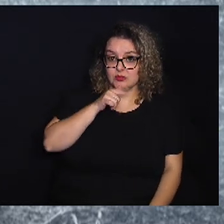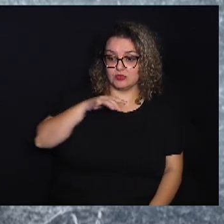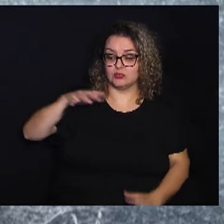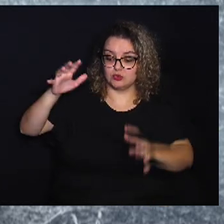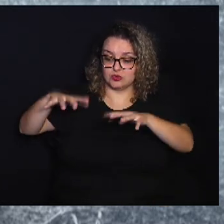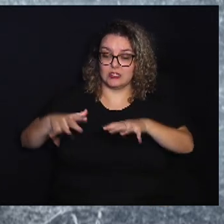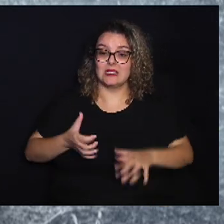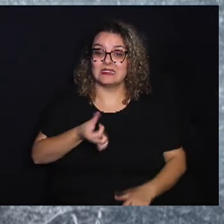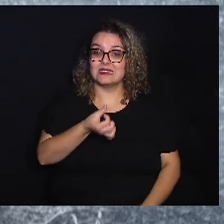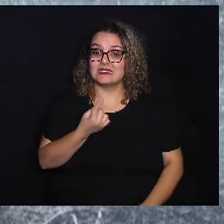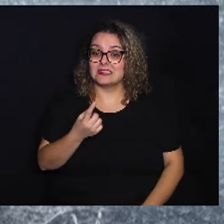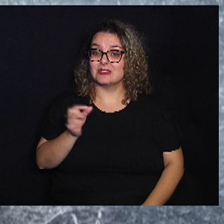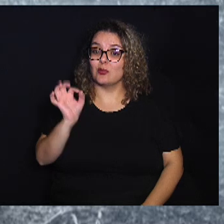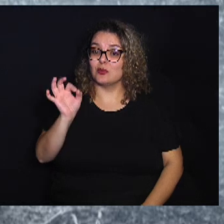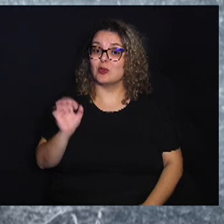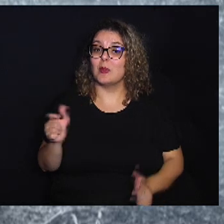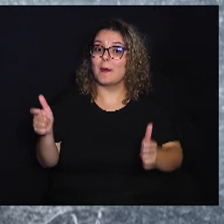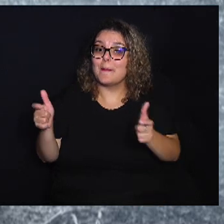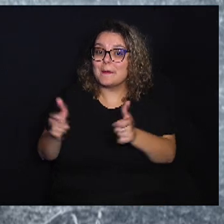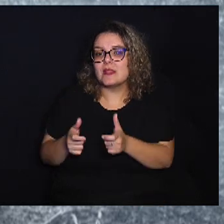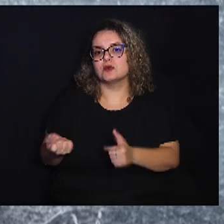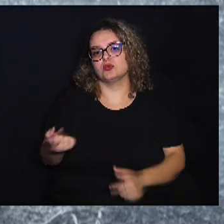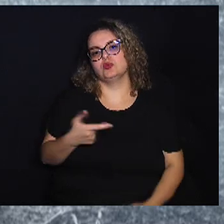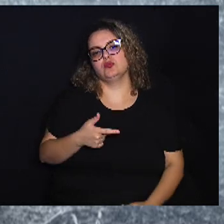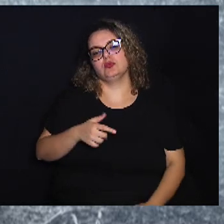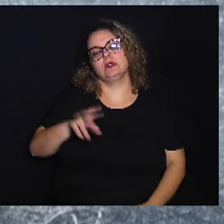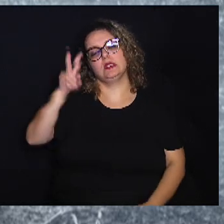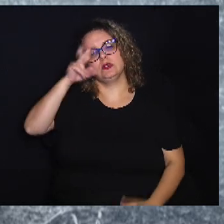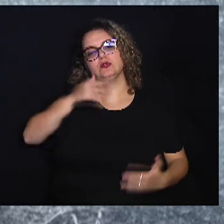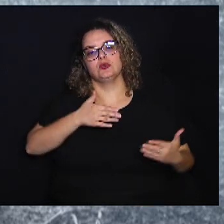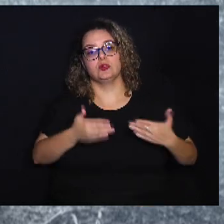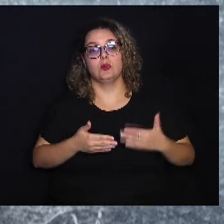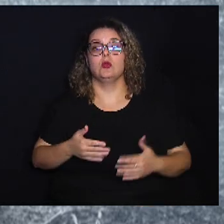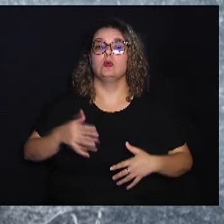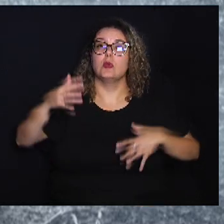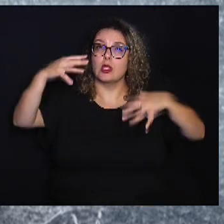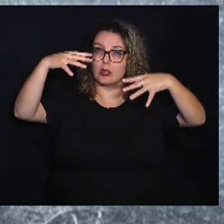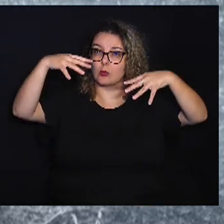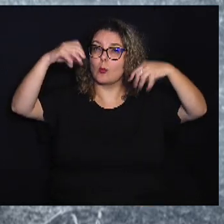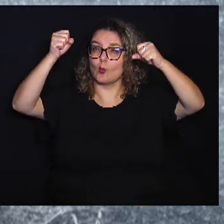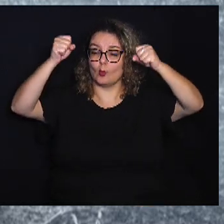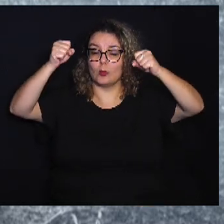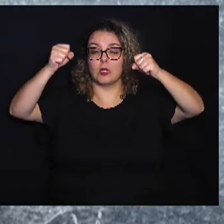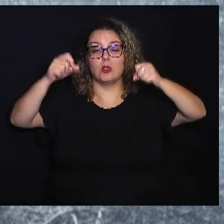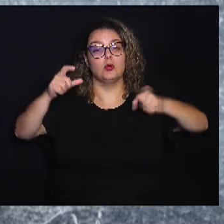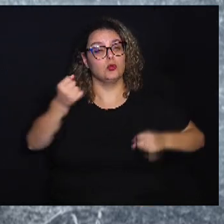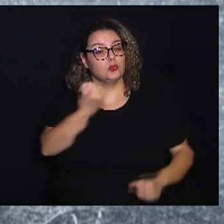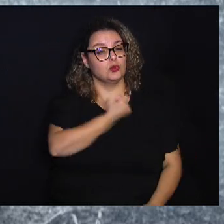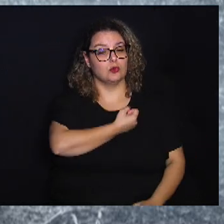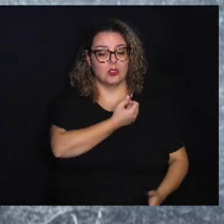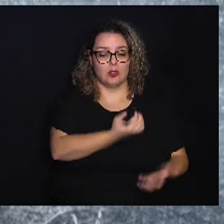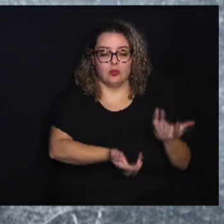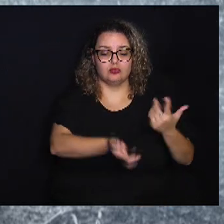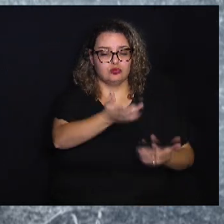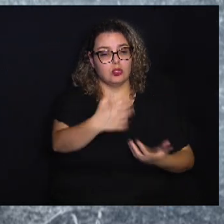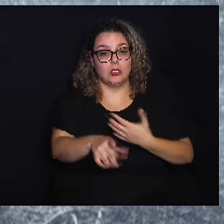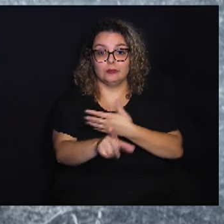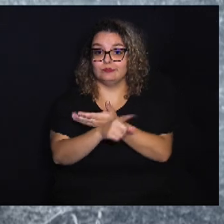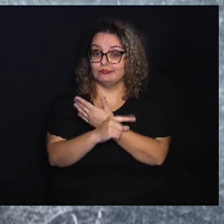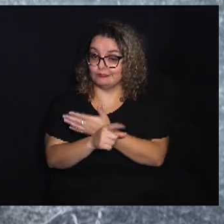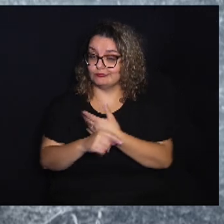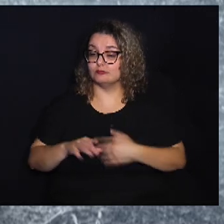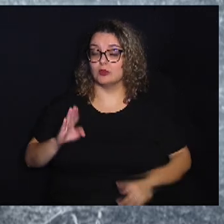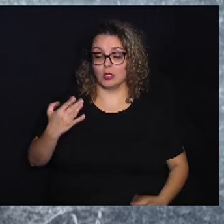61% abaixo da média histórica. Com a estiagem deste ano, o número de focos de incêndio no bioma já supera o registrado